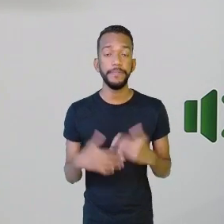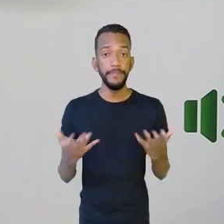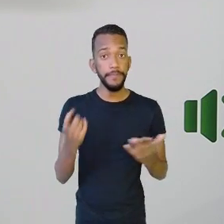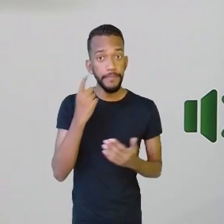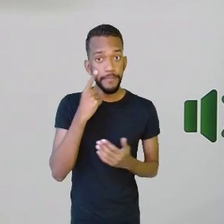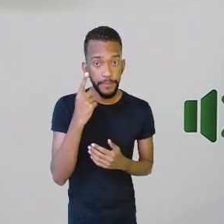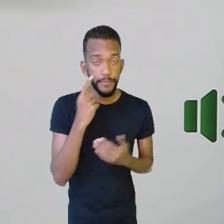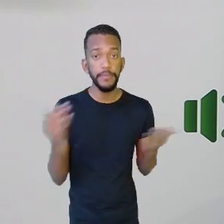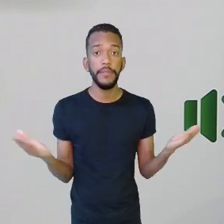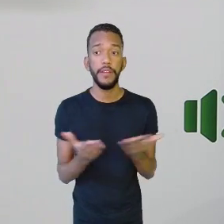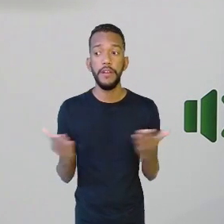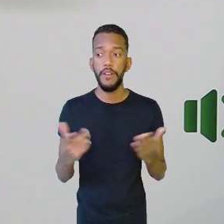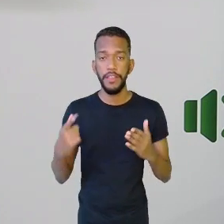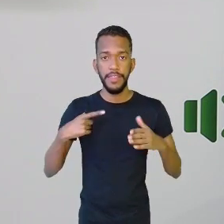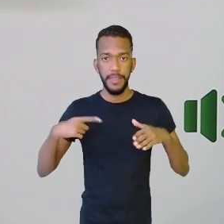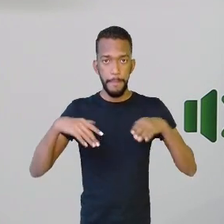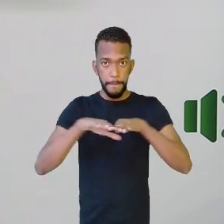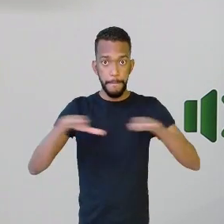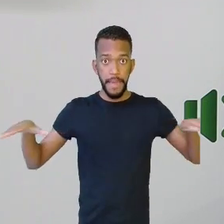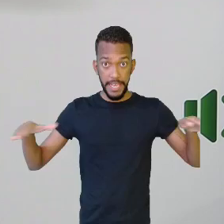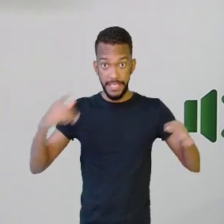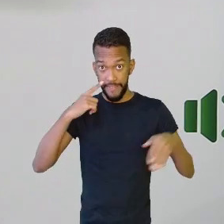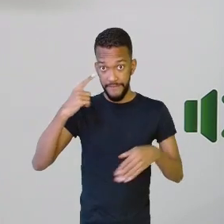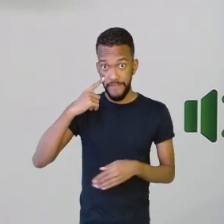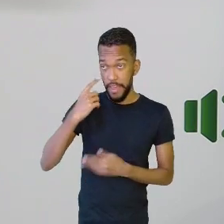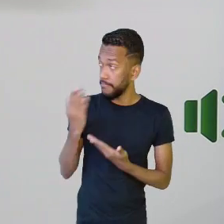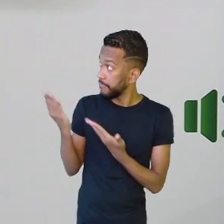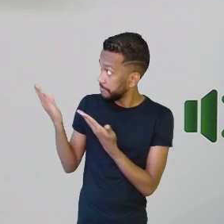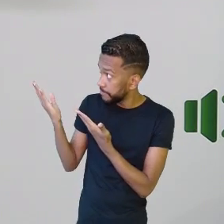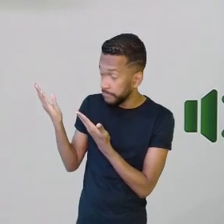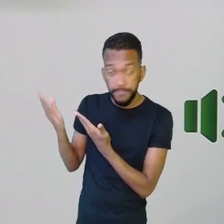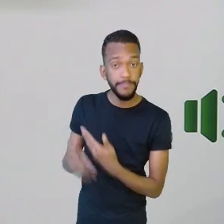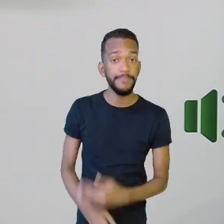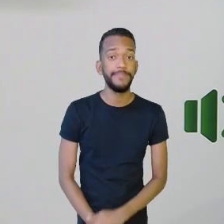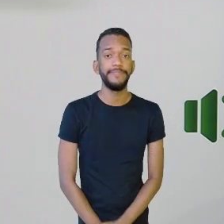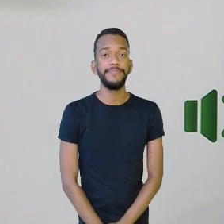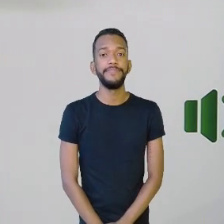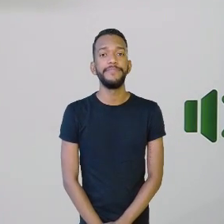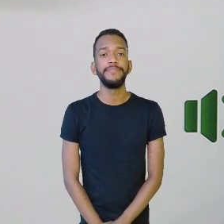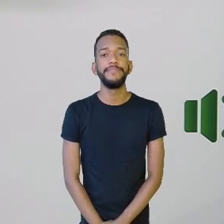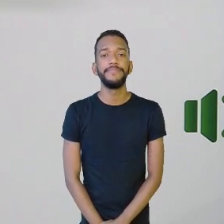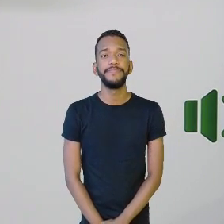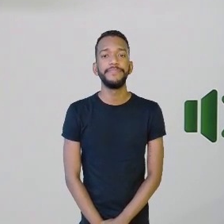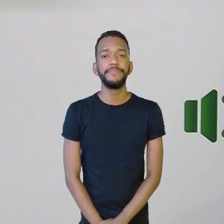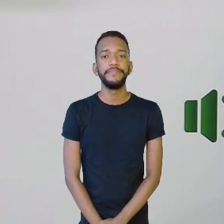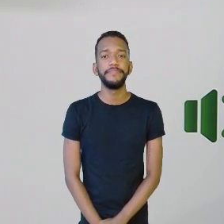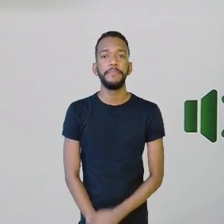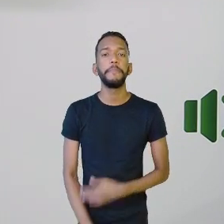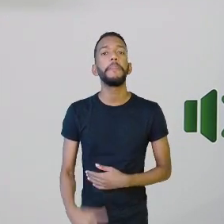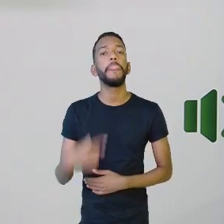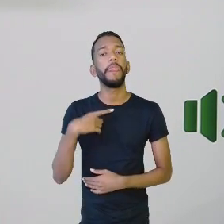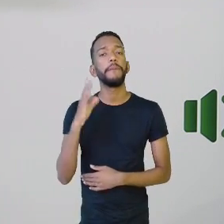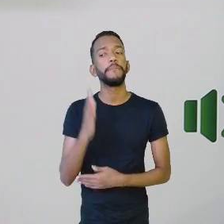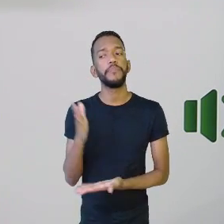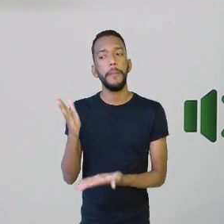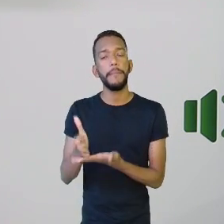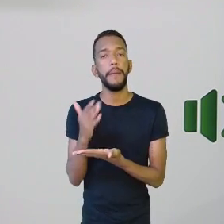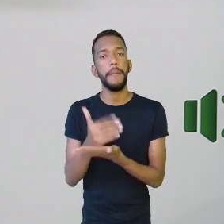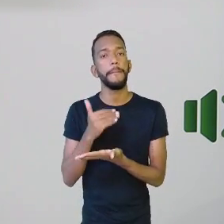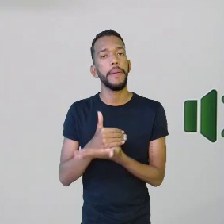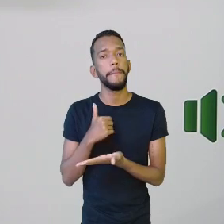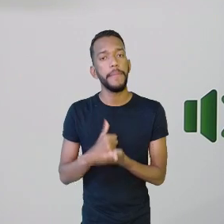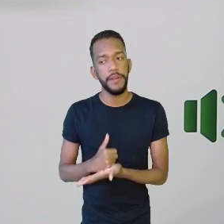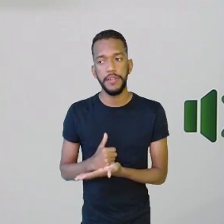agora na mesa. Nós temos... Eu dividi aqui, eu fiz essa